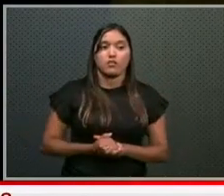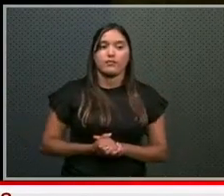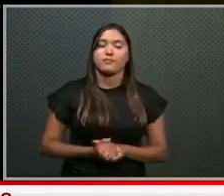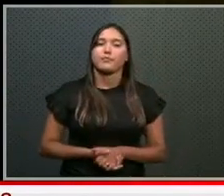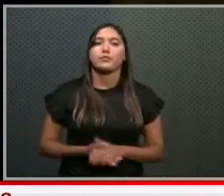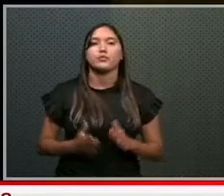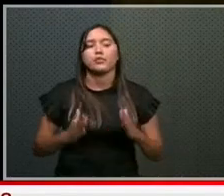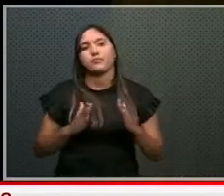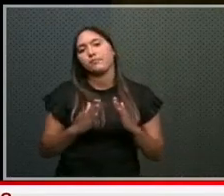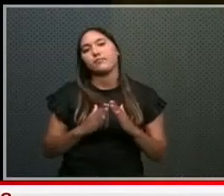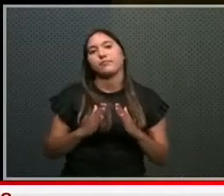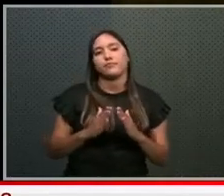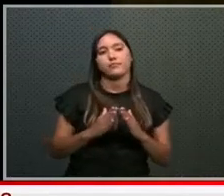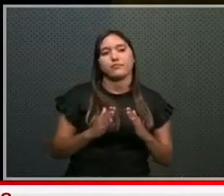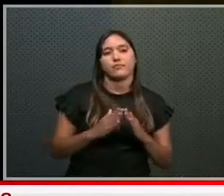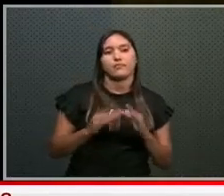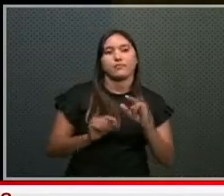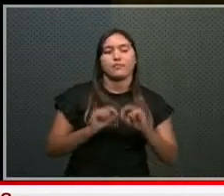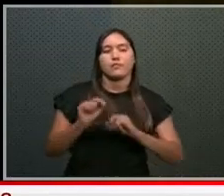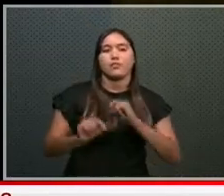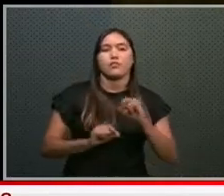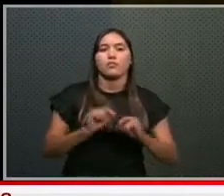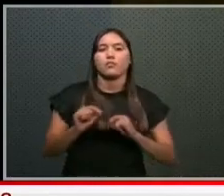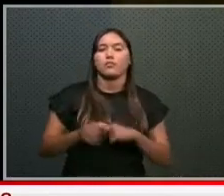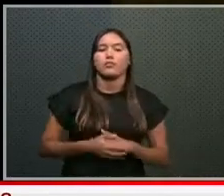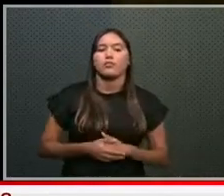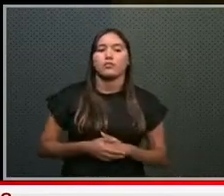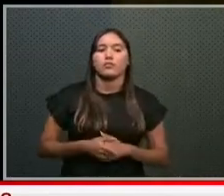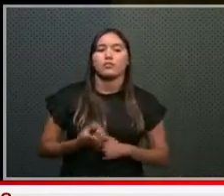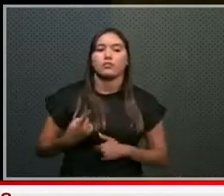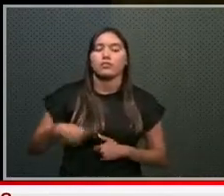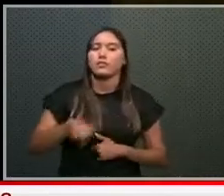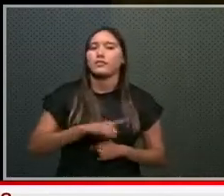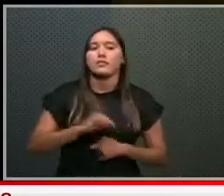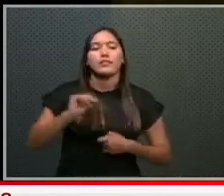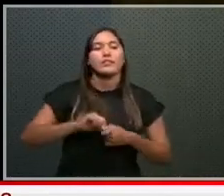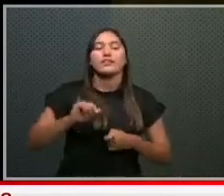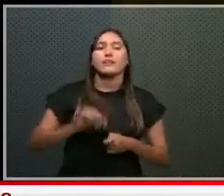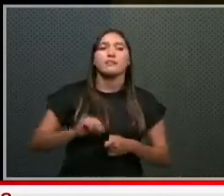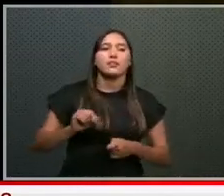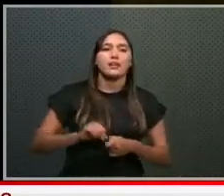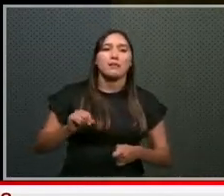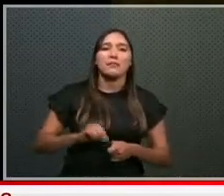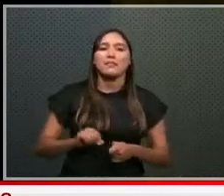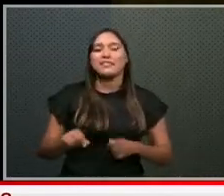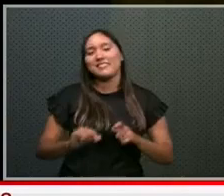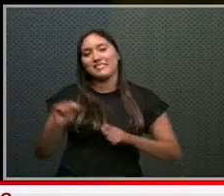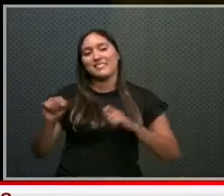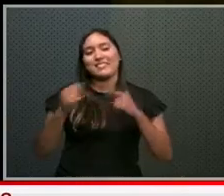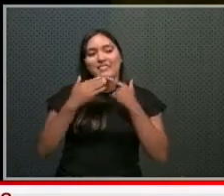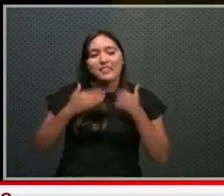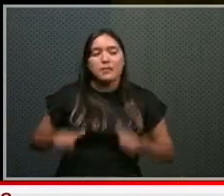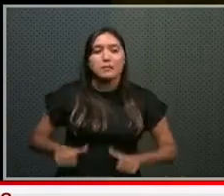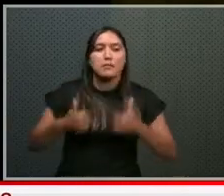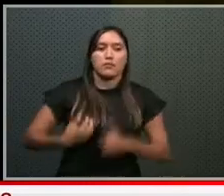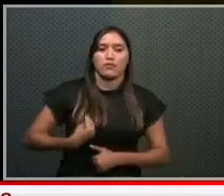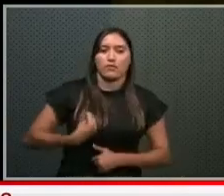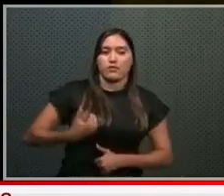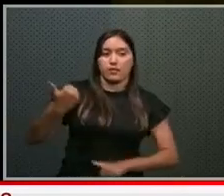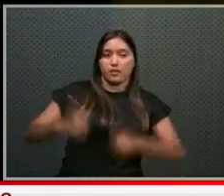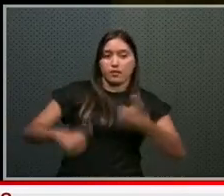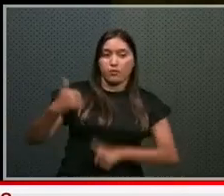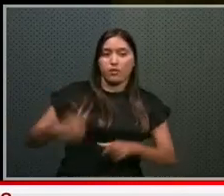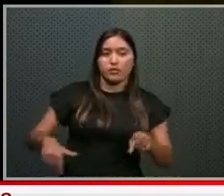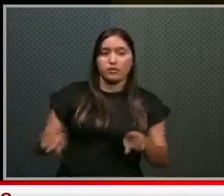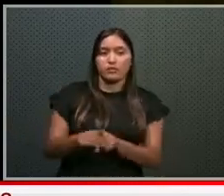para esse estado possa realmente fazer leis que possa melhorar a qualidade de vida do nosso